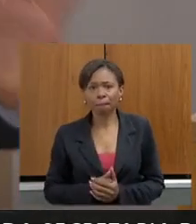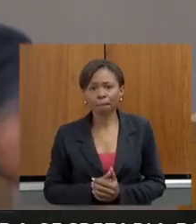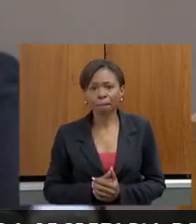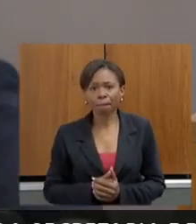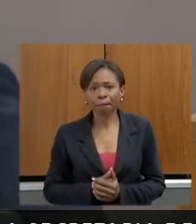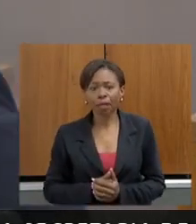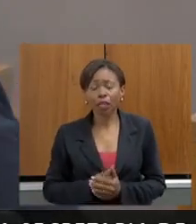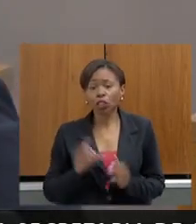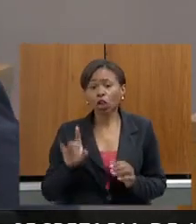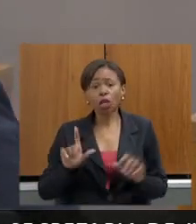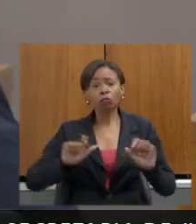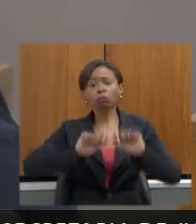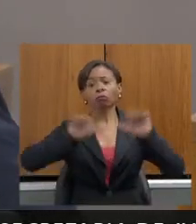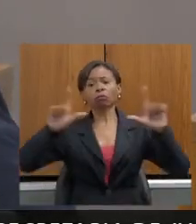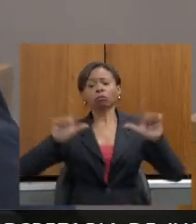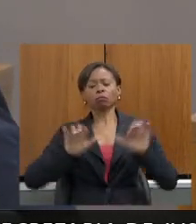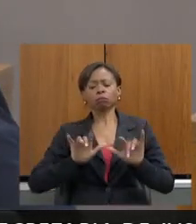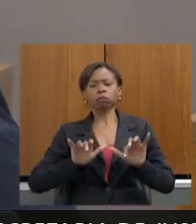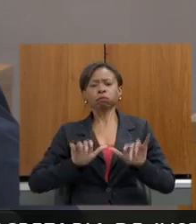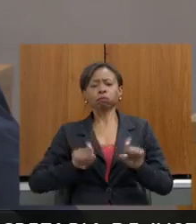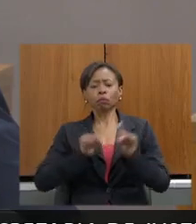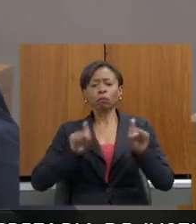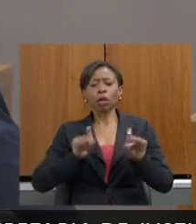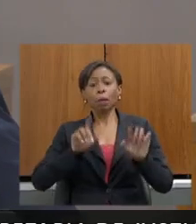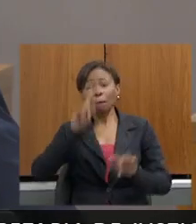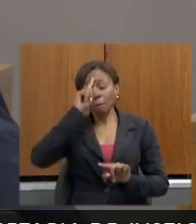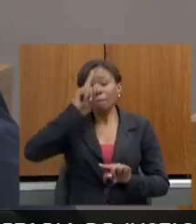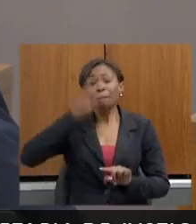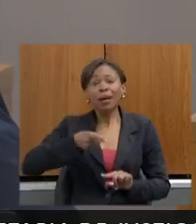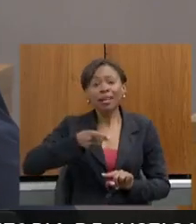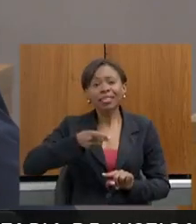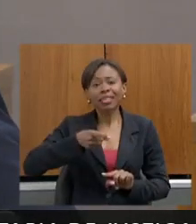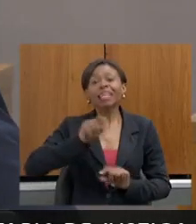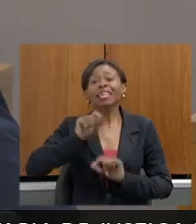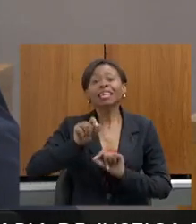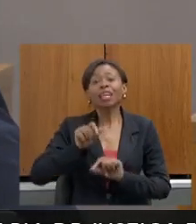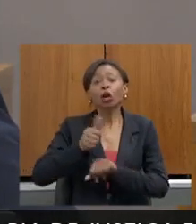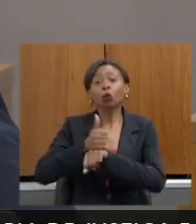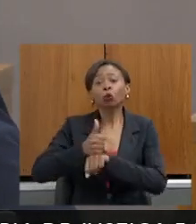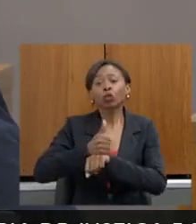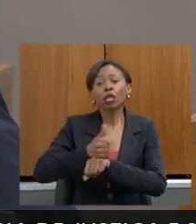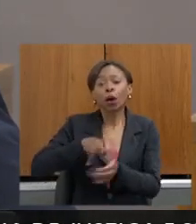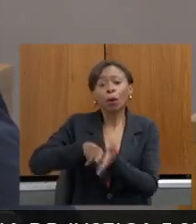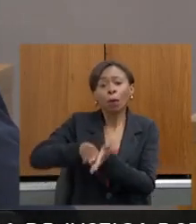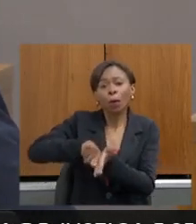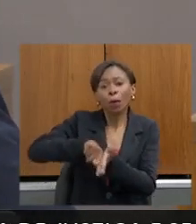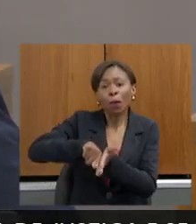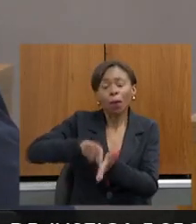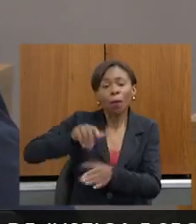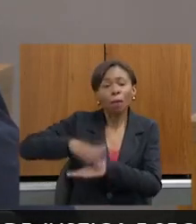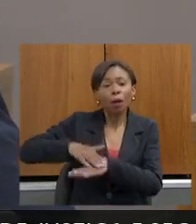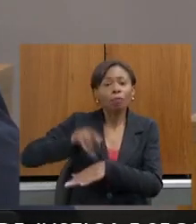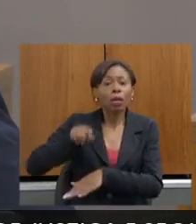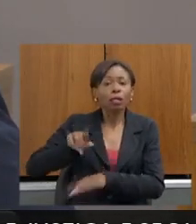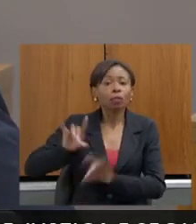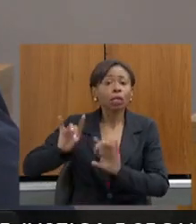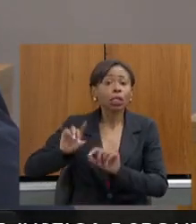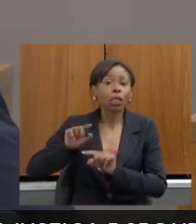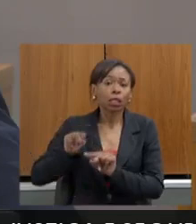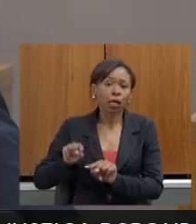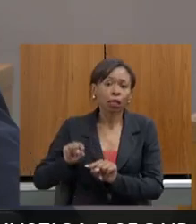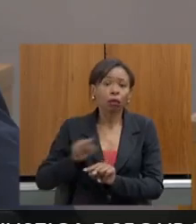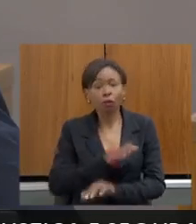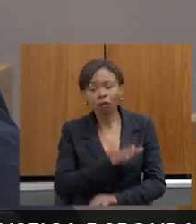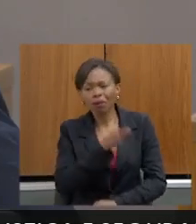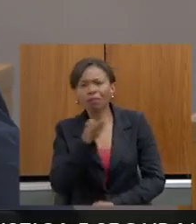a tela dele digital ele determina ainda a ida do perito e que chega no local totalmente